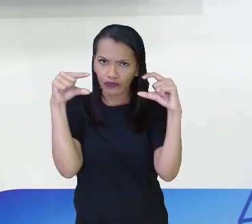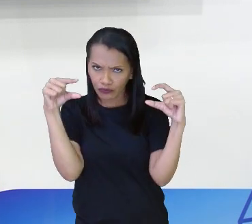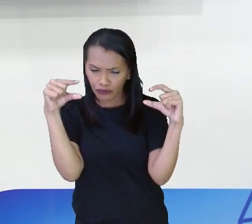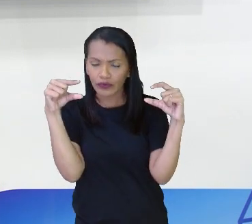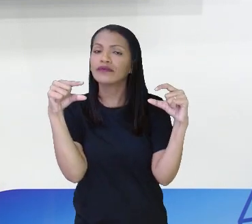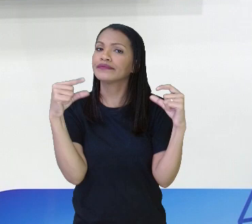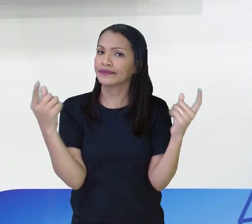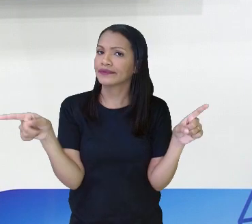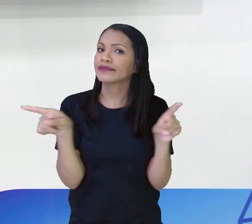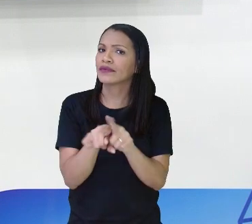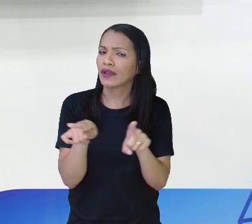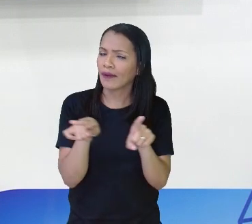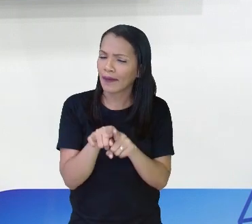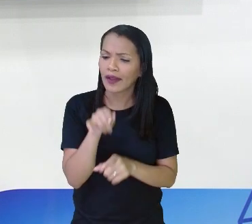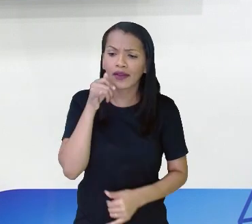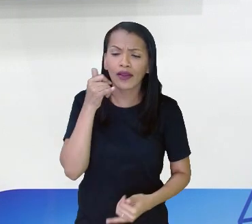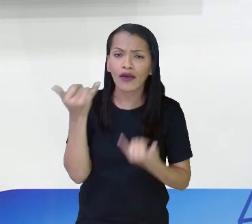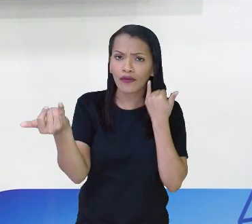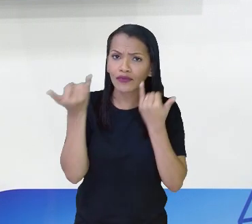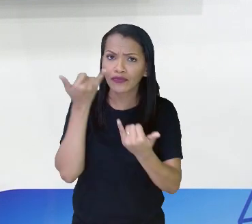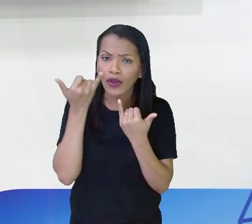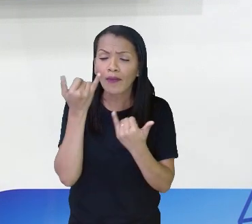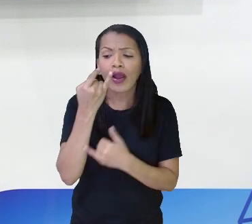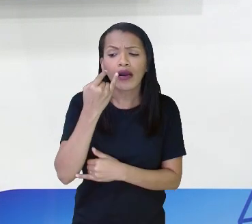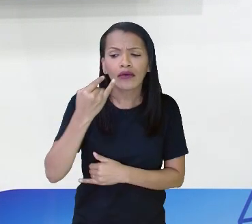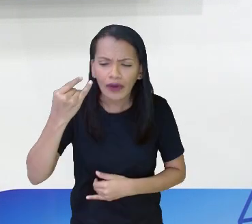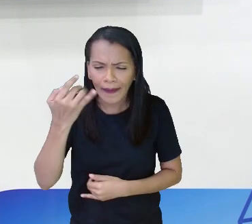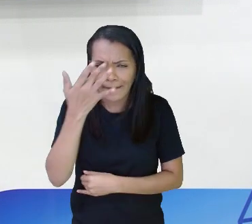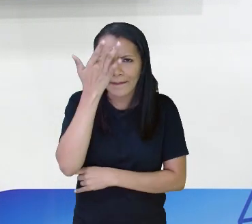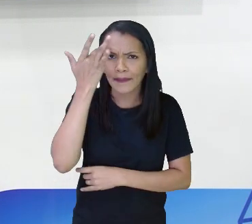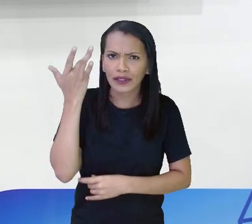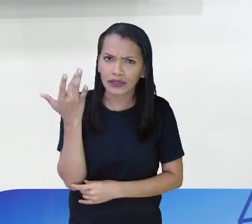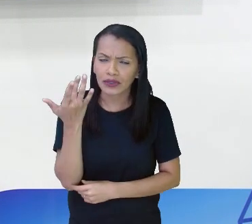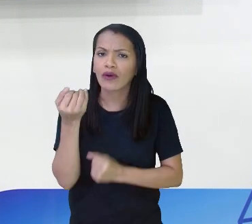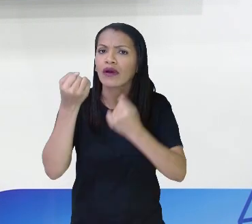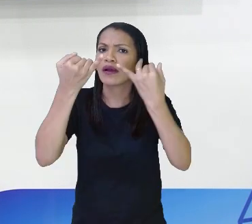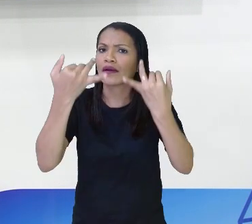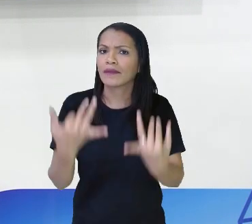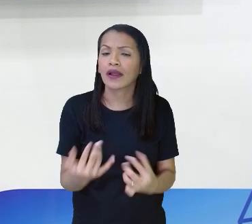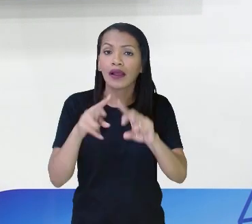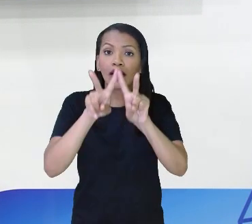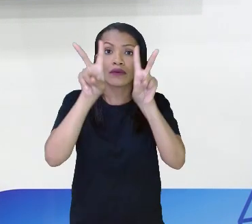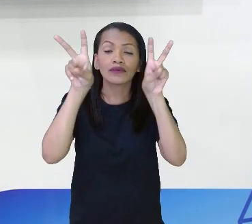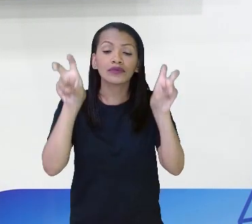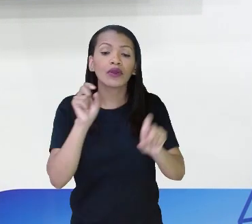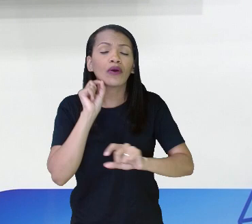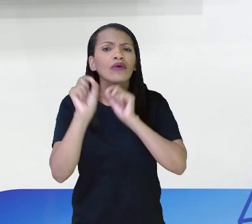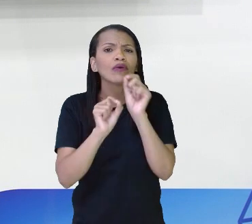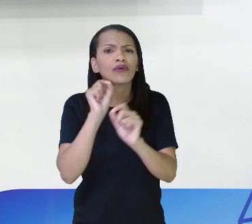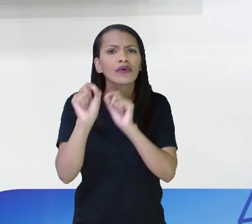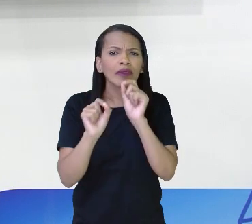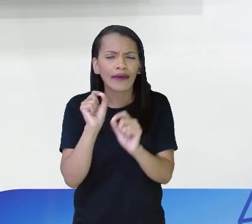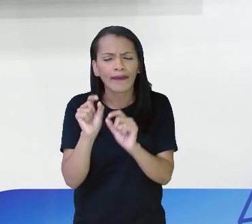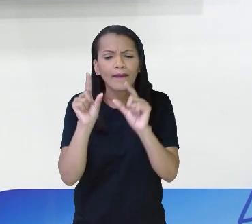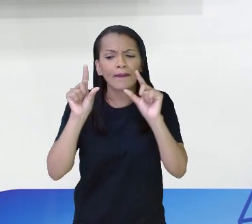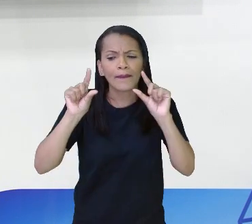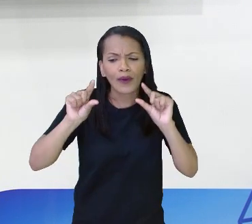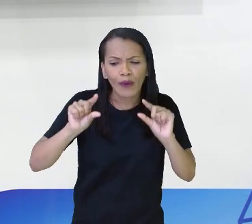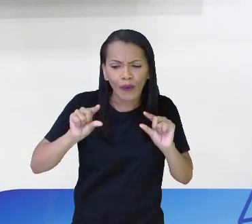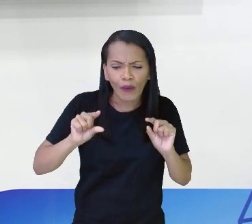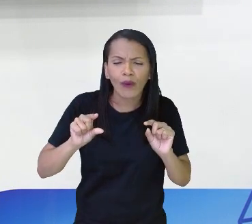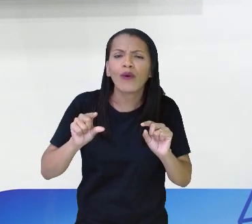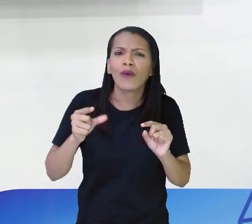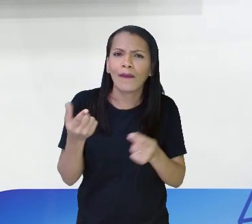notícia. Também tem a função de atrair o leitor, vai falar sobre o título, explicando um pouquinho mais, dando